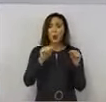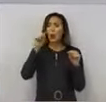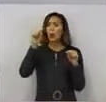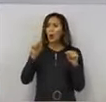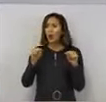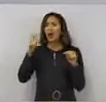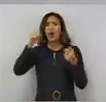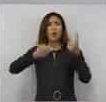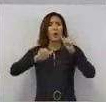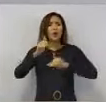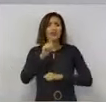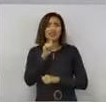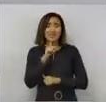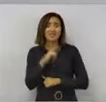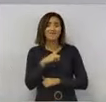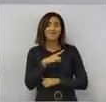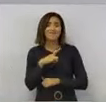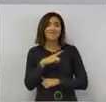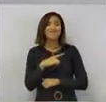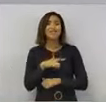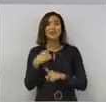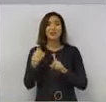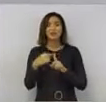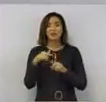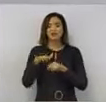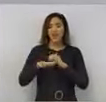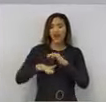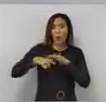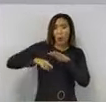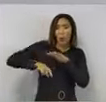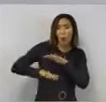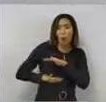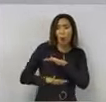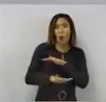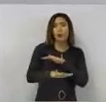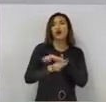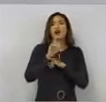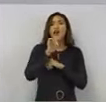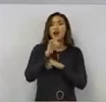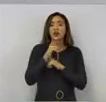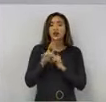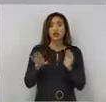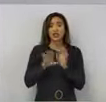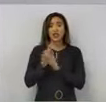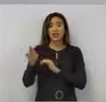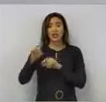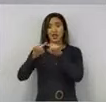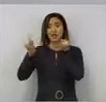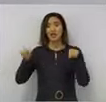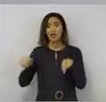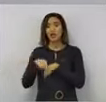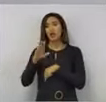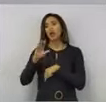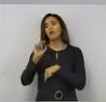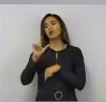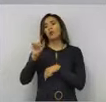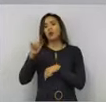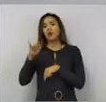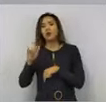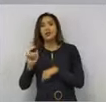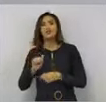dessa qualidade de água, porque são águas subterrâneas. E com a água vinda do Bolonha, a gente tem uma qualificação muito